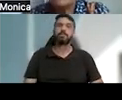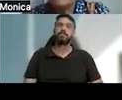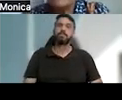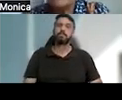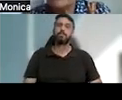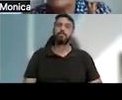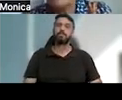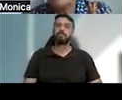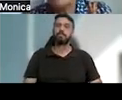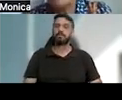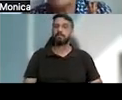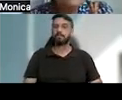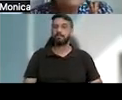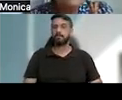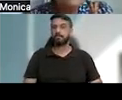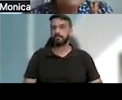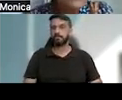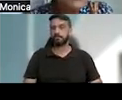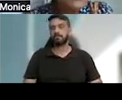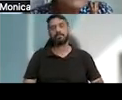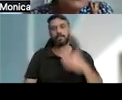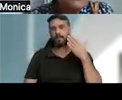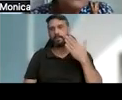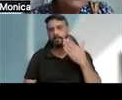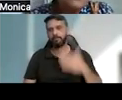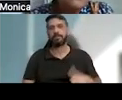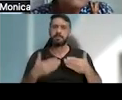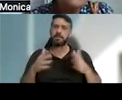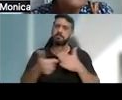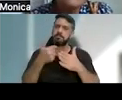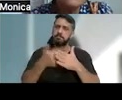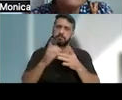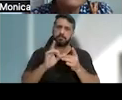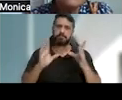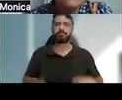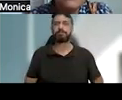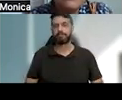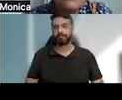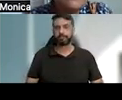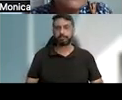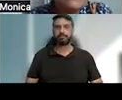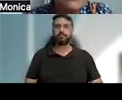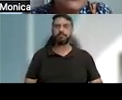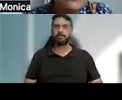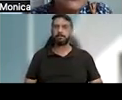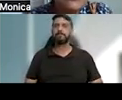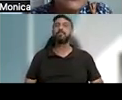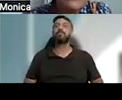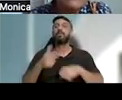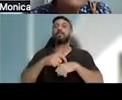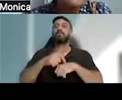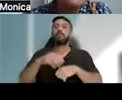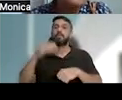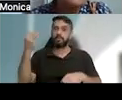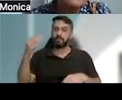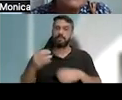Então, eu queria agradecer, estou aberta a perguntas, eu não esqueci, mas não deu tempo de colocar os financiadores,